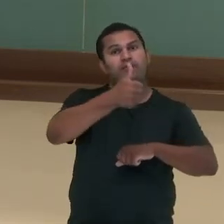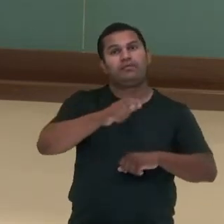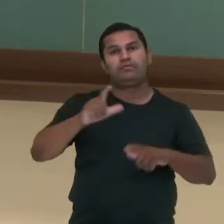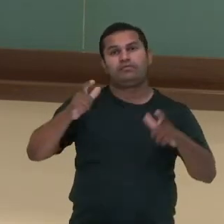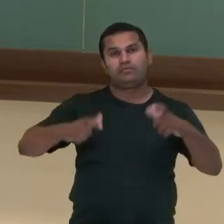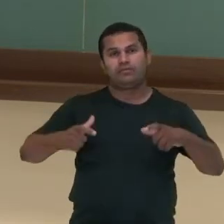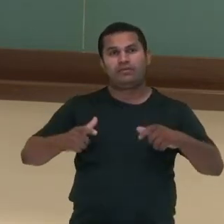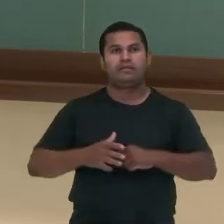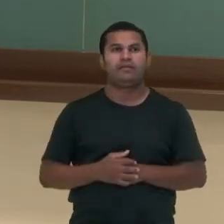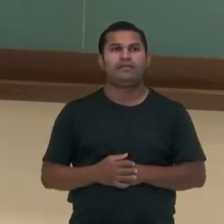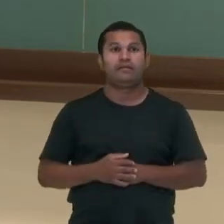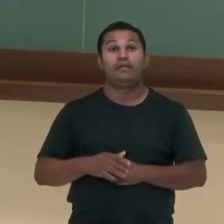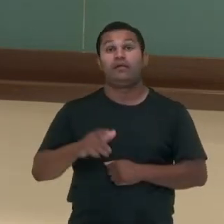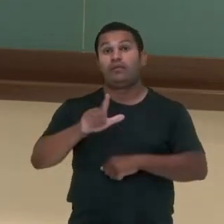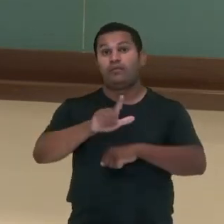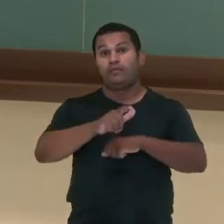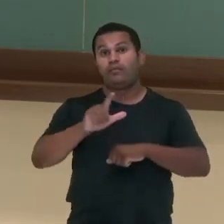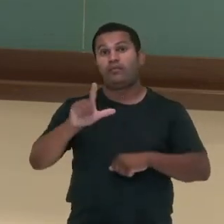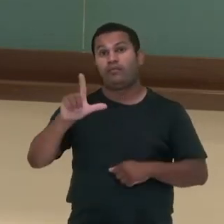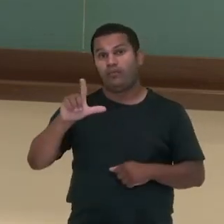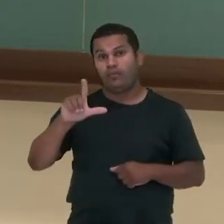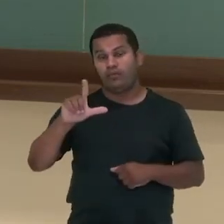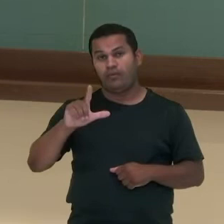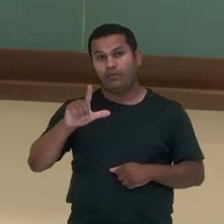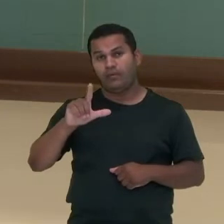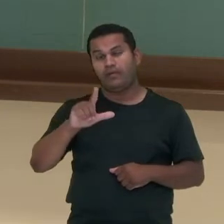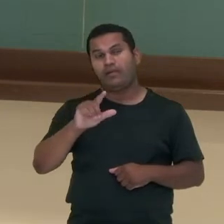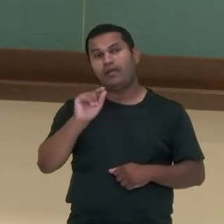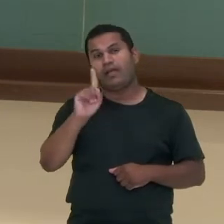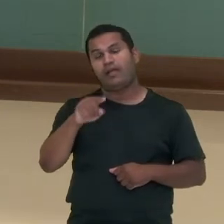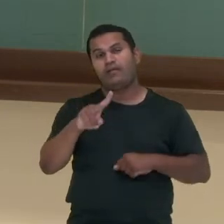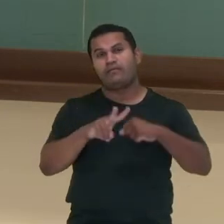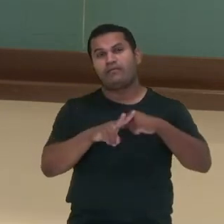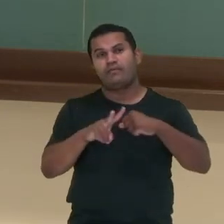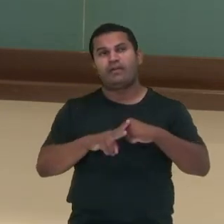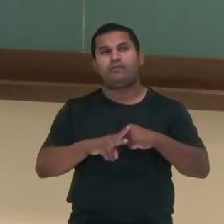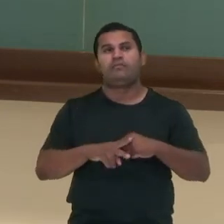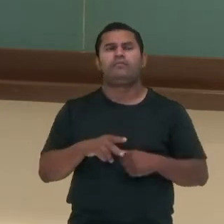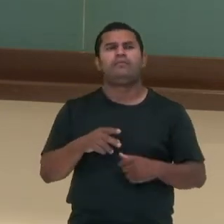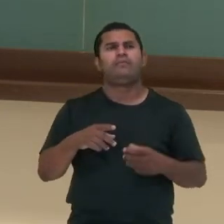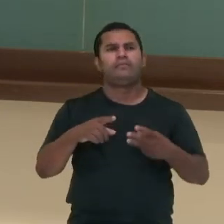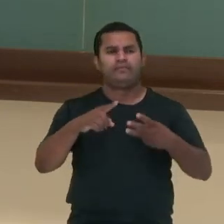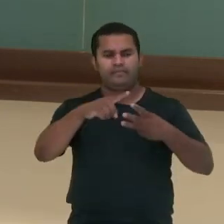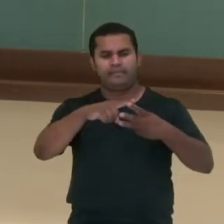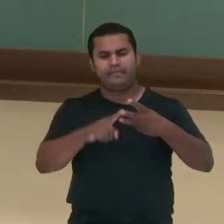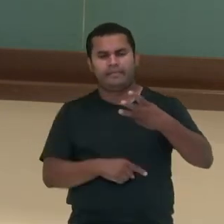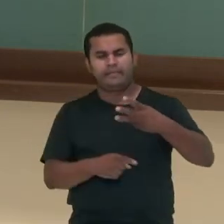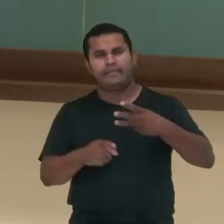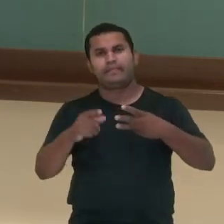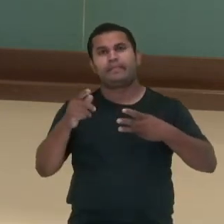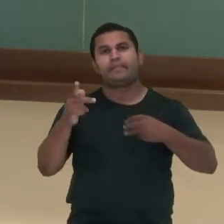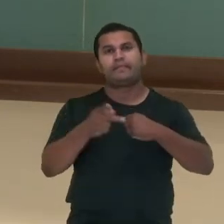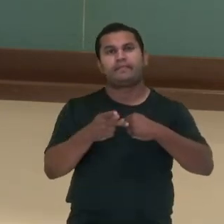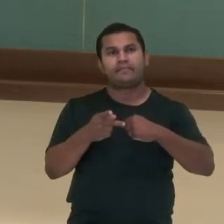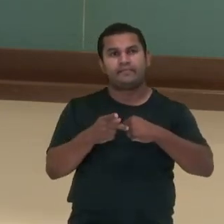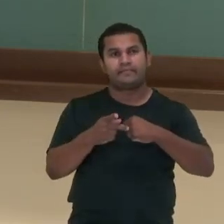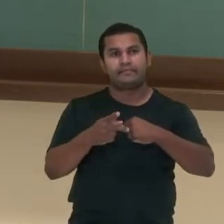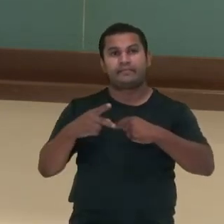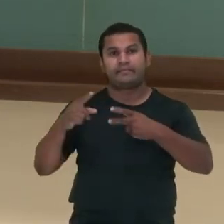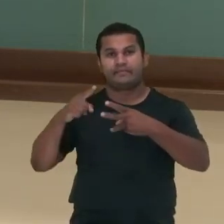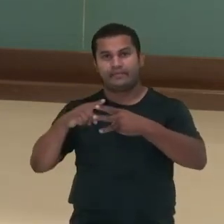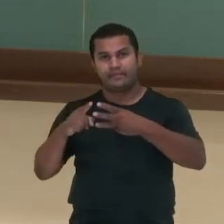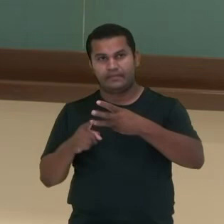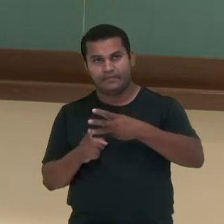aqui nessa oração predicado é um dos termos essenciais da oração tipos de predicado eles podem ser